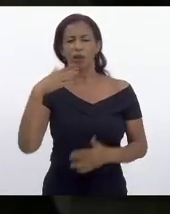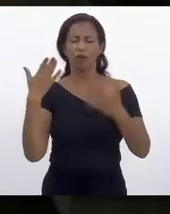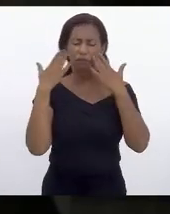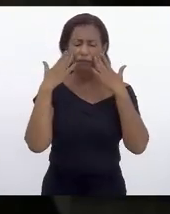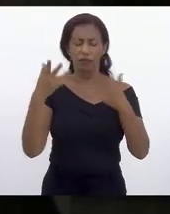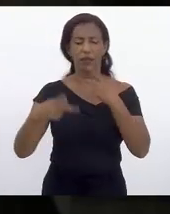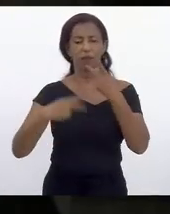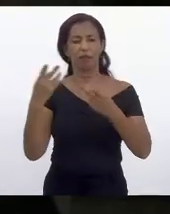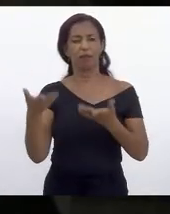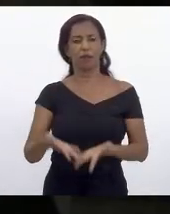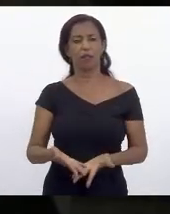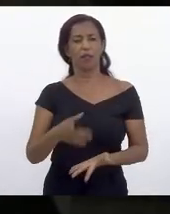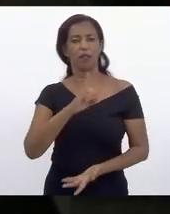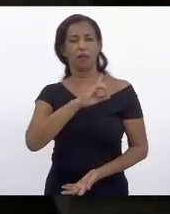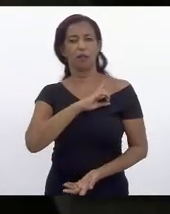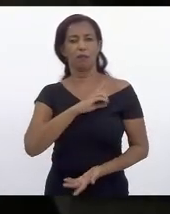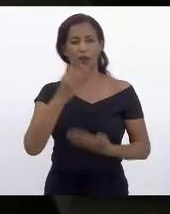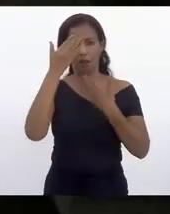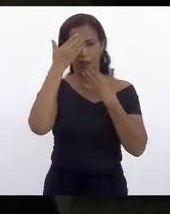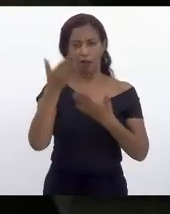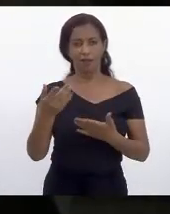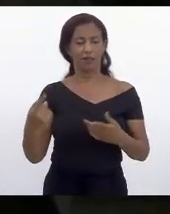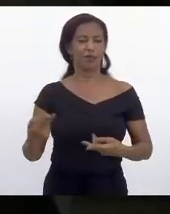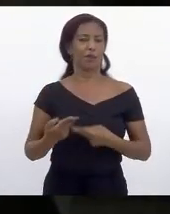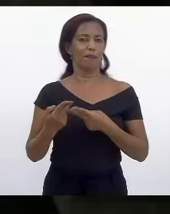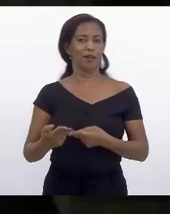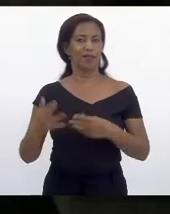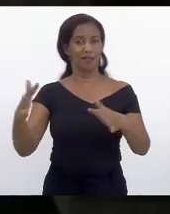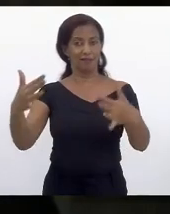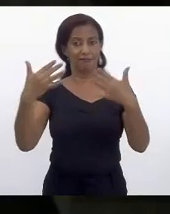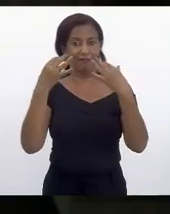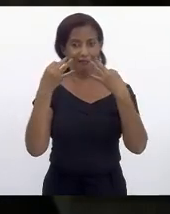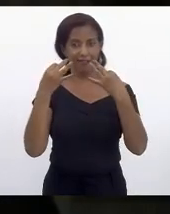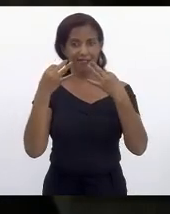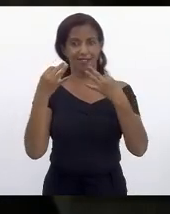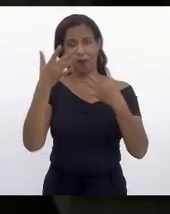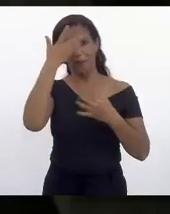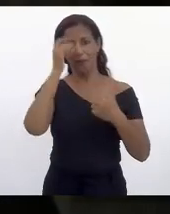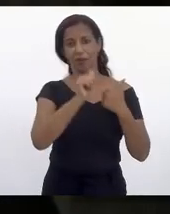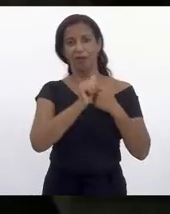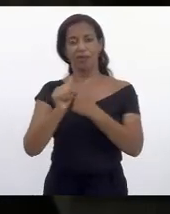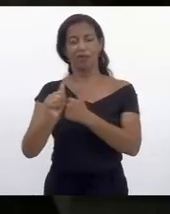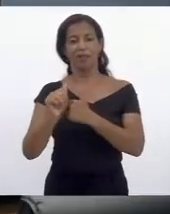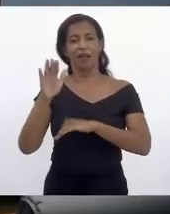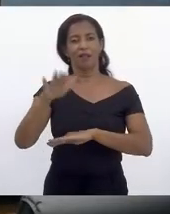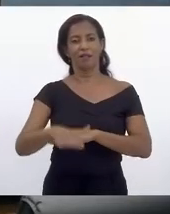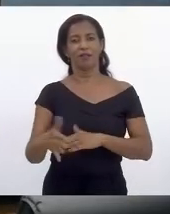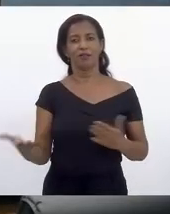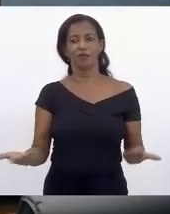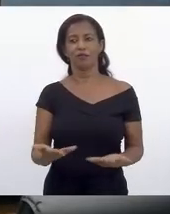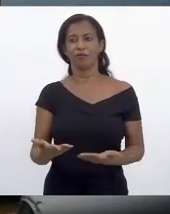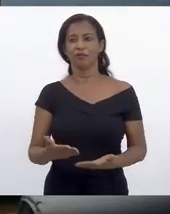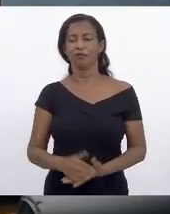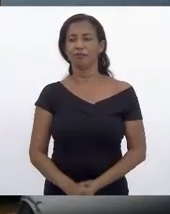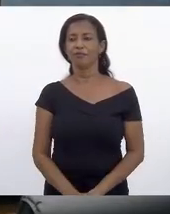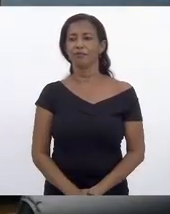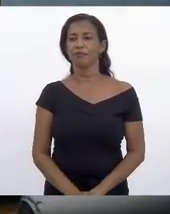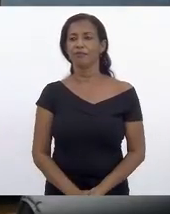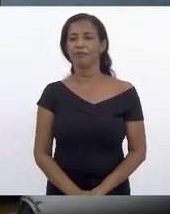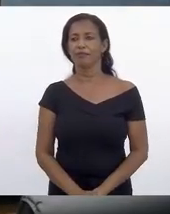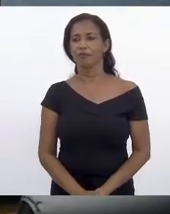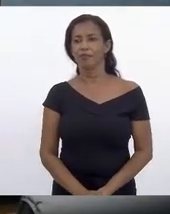aqui, deputada Marta Rocha, e agradeço a paciência e a atenção de quem nos acompanhou na tarde de hoje.